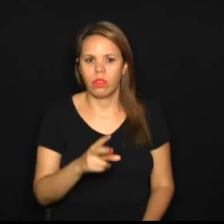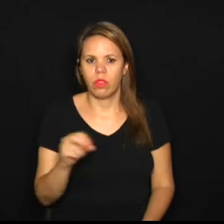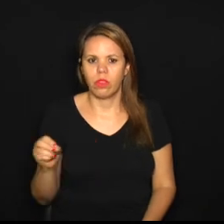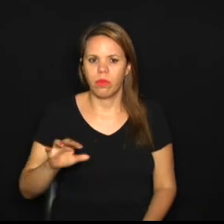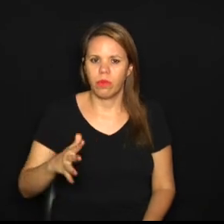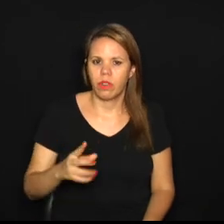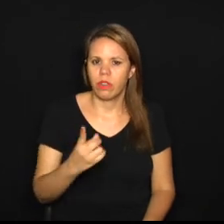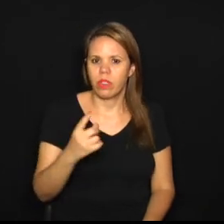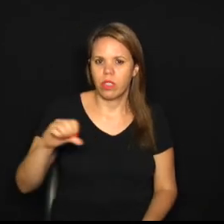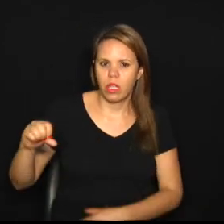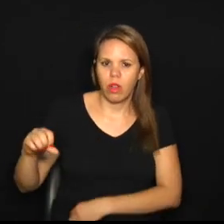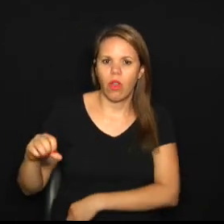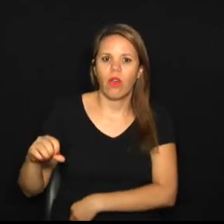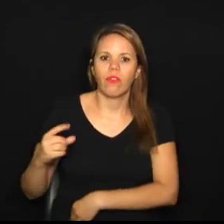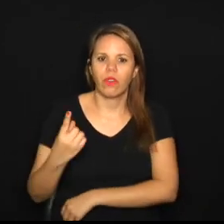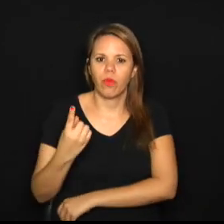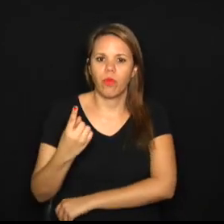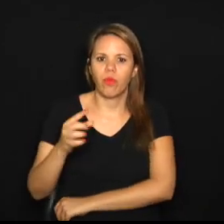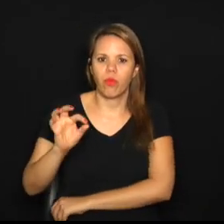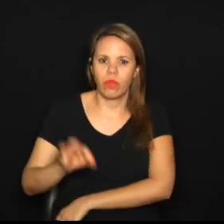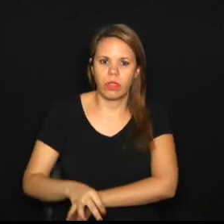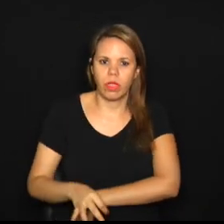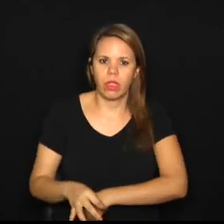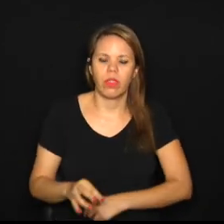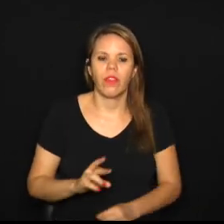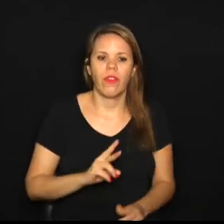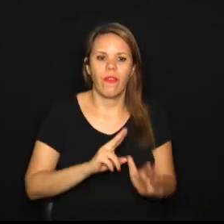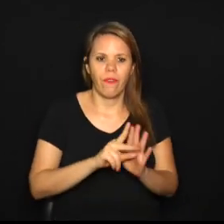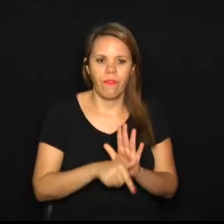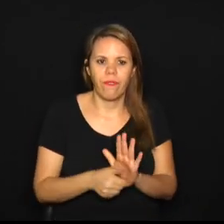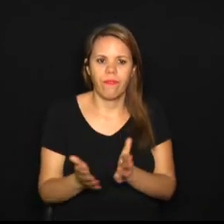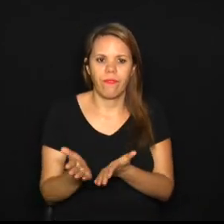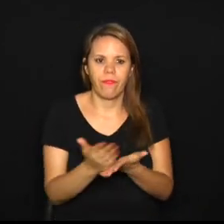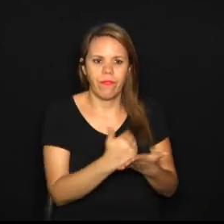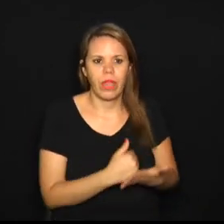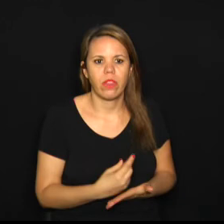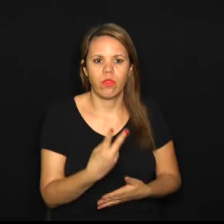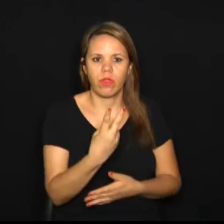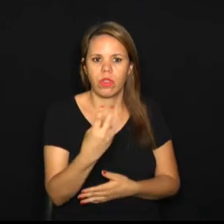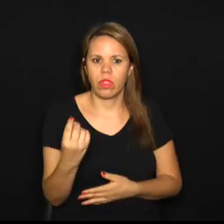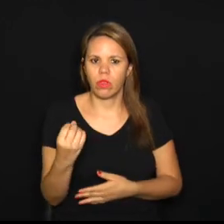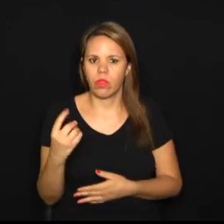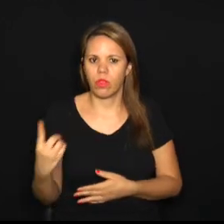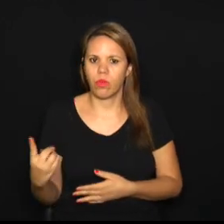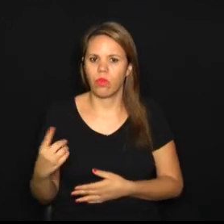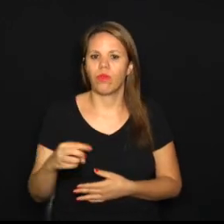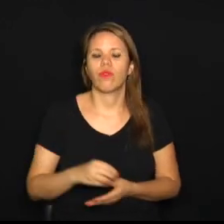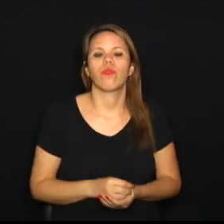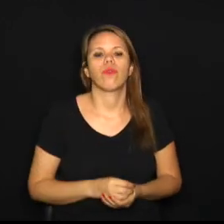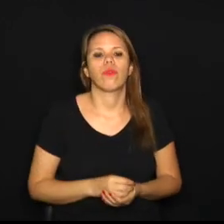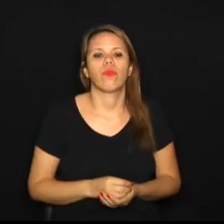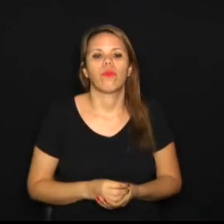de 19,1%. Outras receitas tributárias, 201.900.000 contra